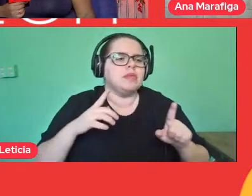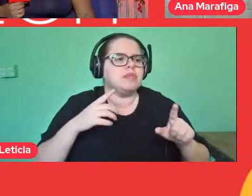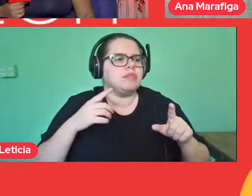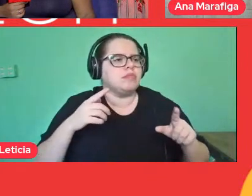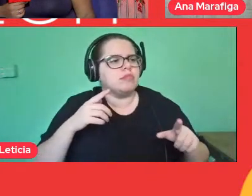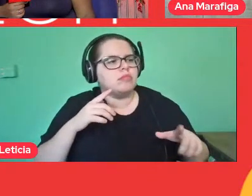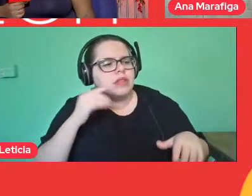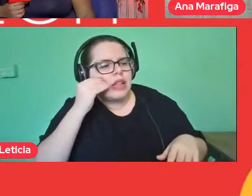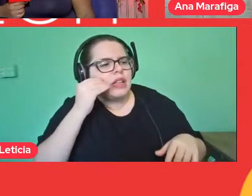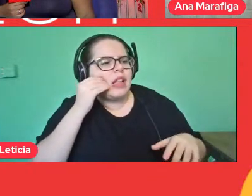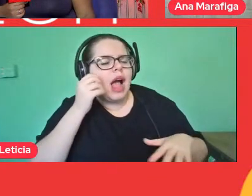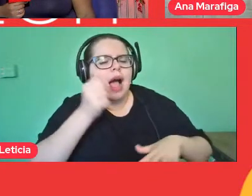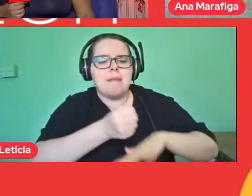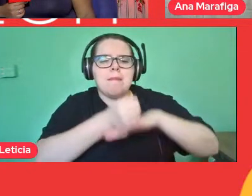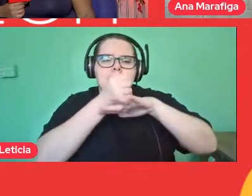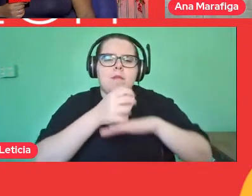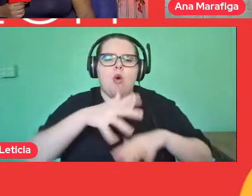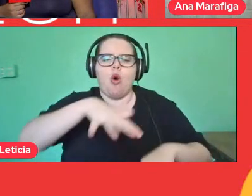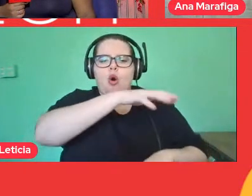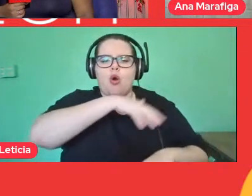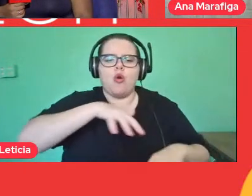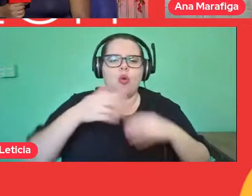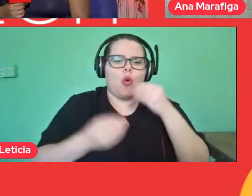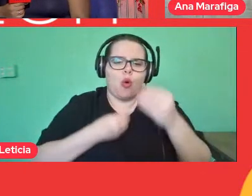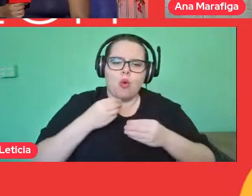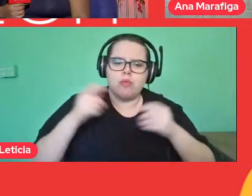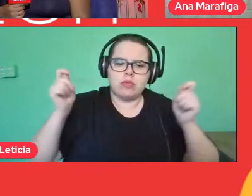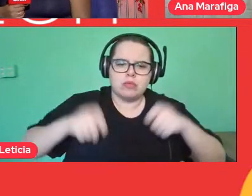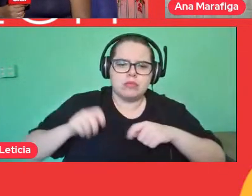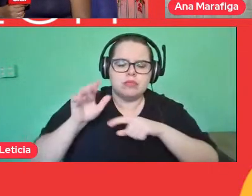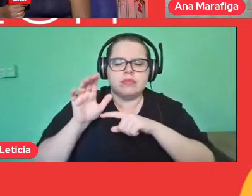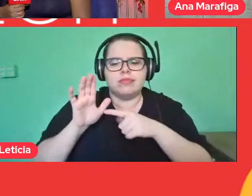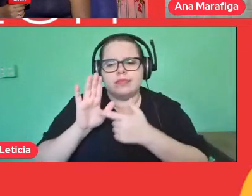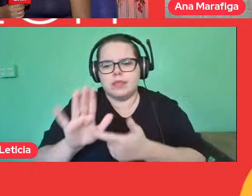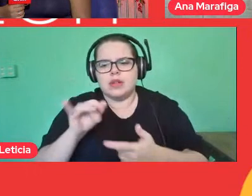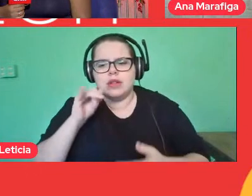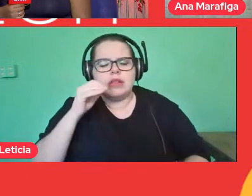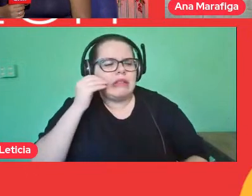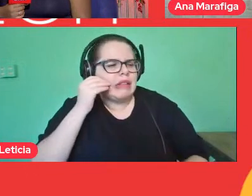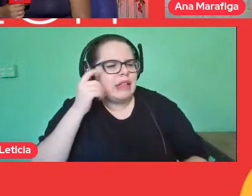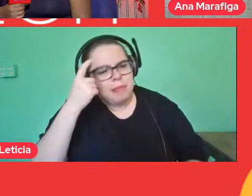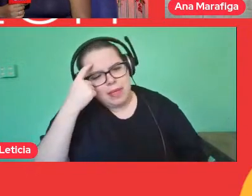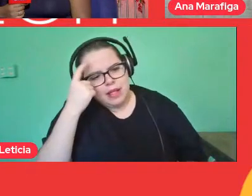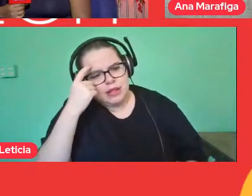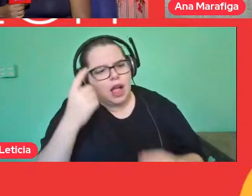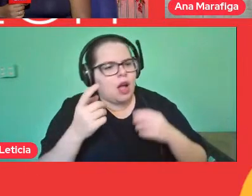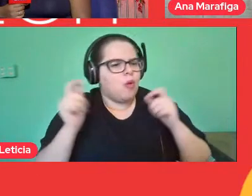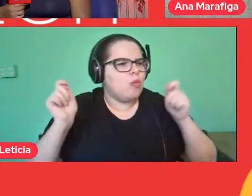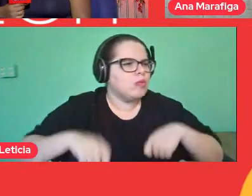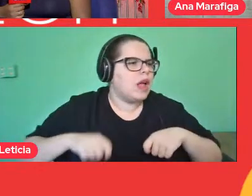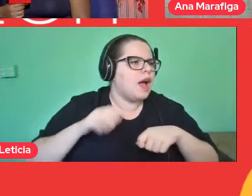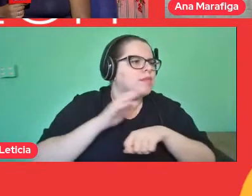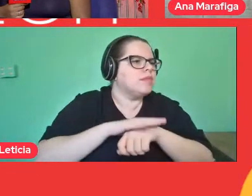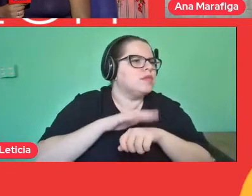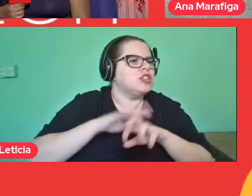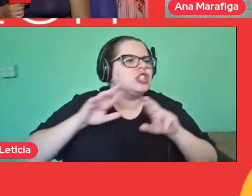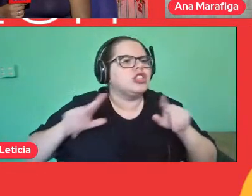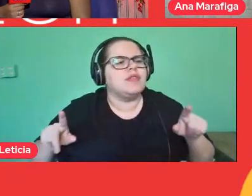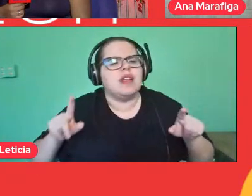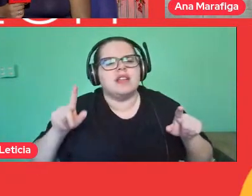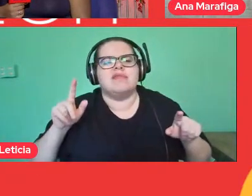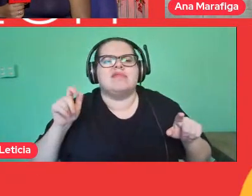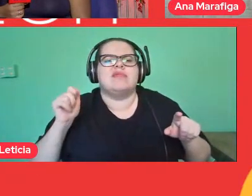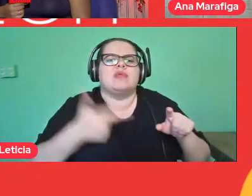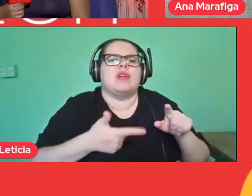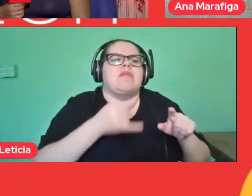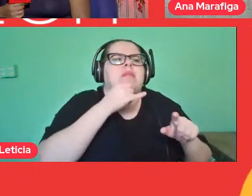para ver como é que essas pessoas podem te ajudar e tentar pensar o que vocês podem fazer diferente ao invés de